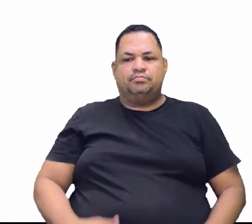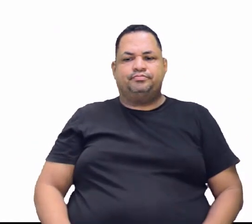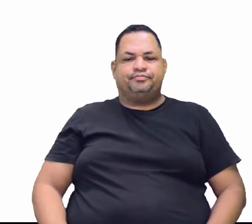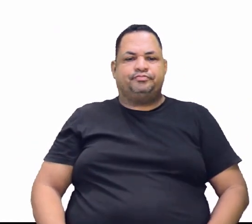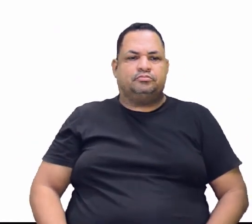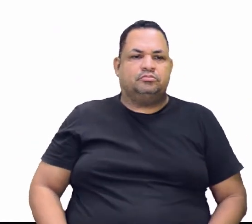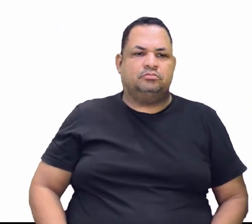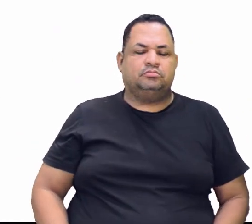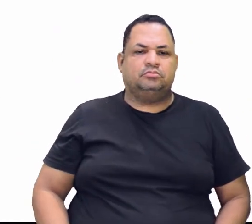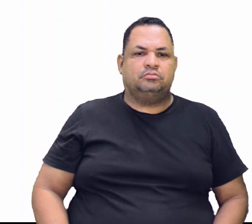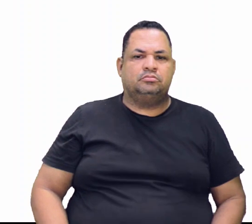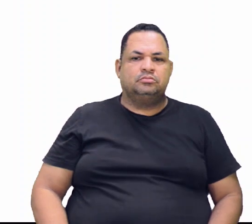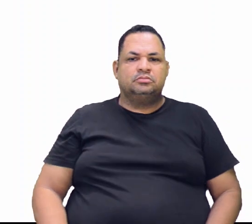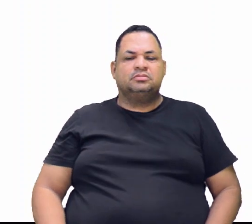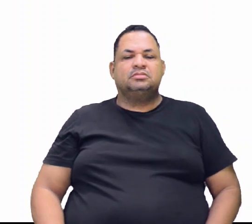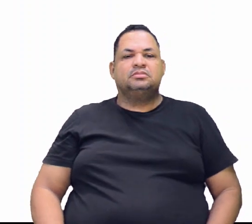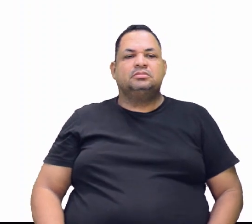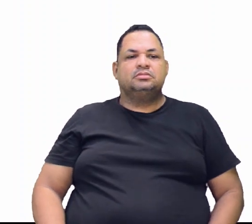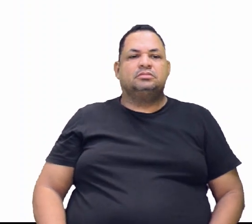Nisso, senhores,